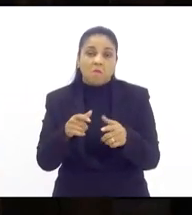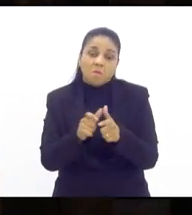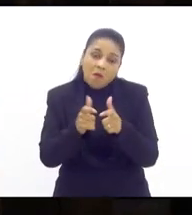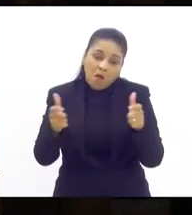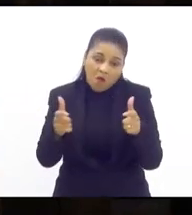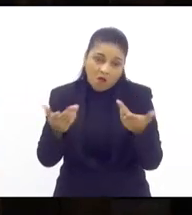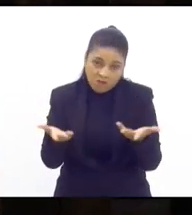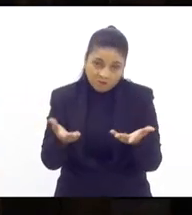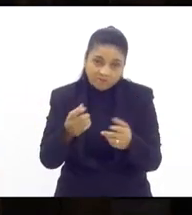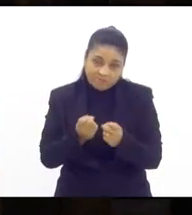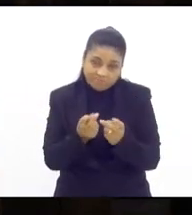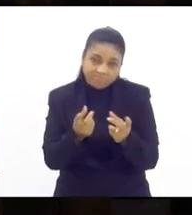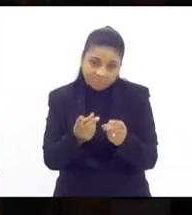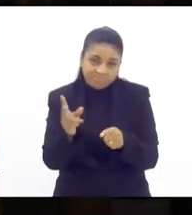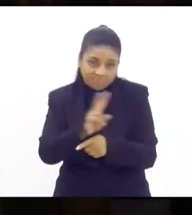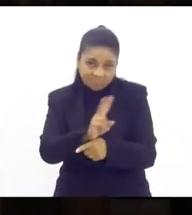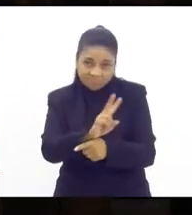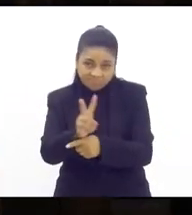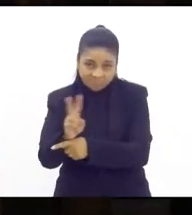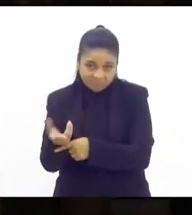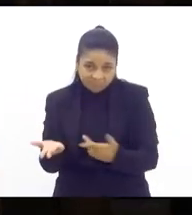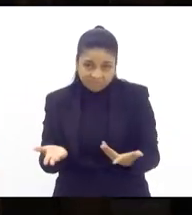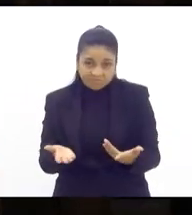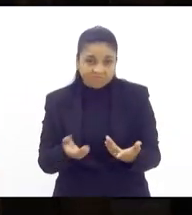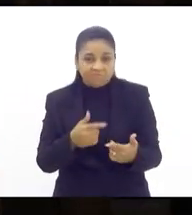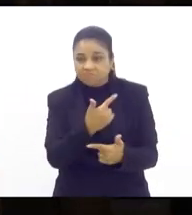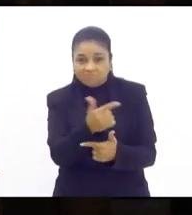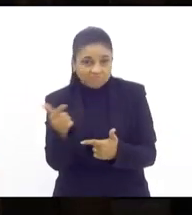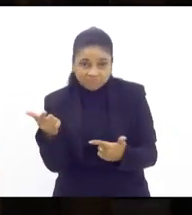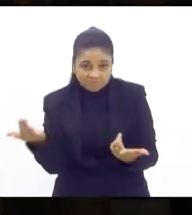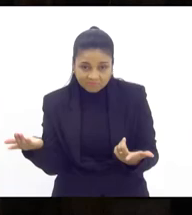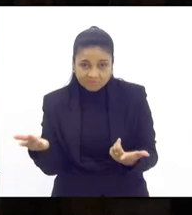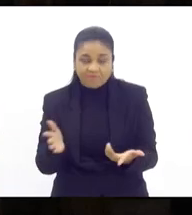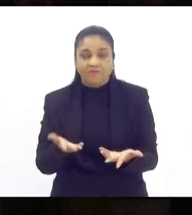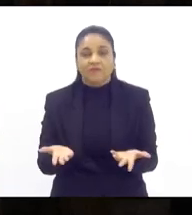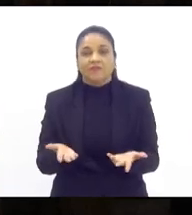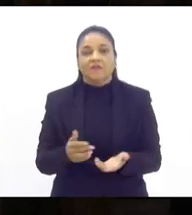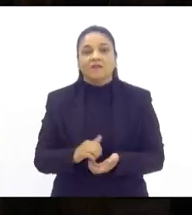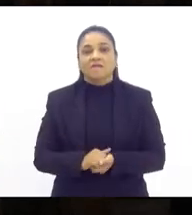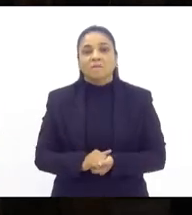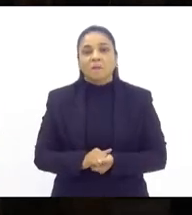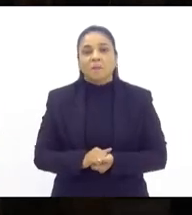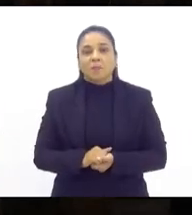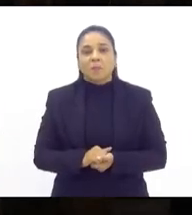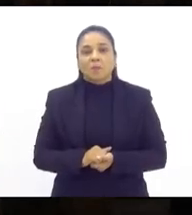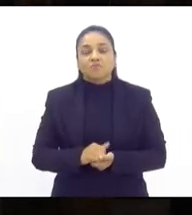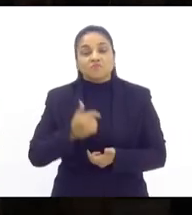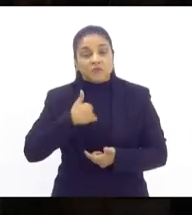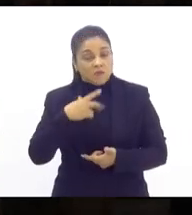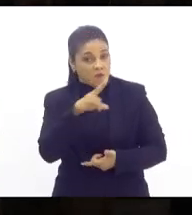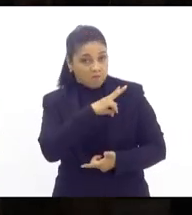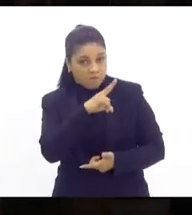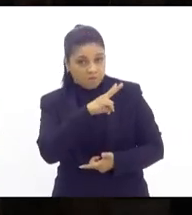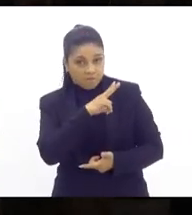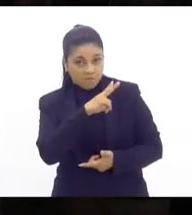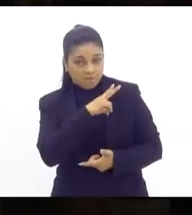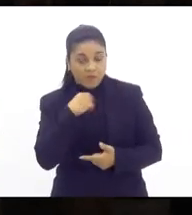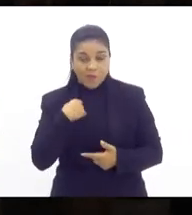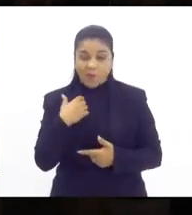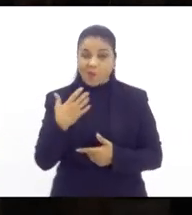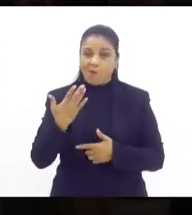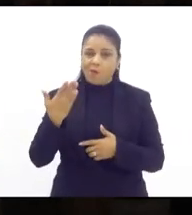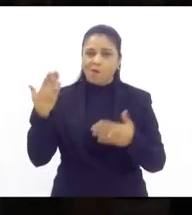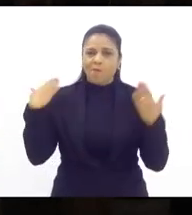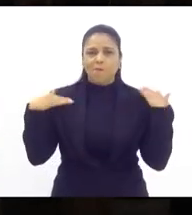e na General Canabarro sim muitos e eu particularmente enquanto passava com meu cachorro